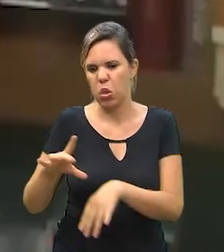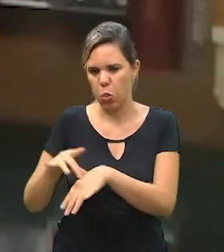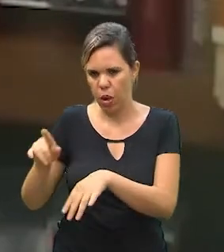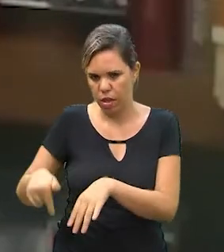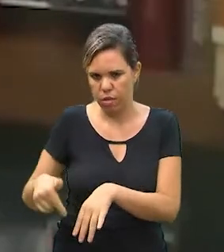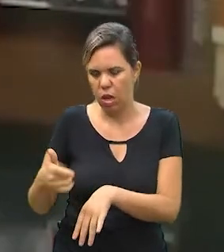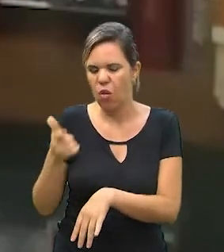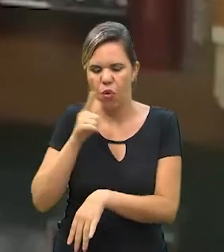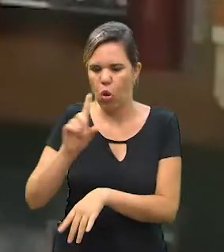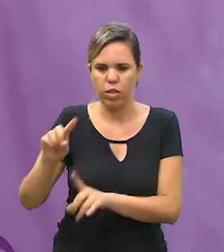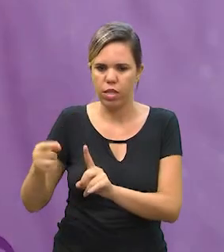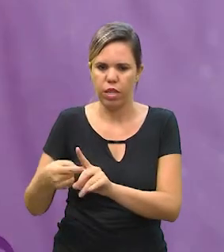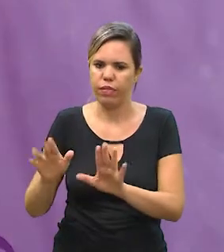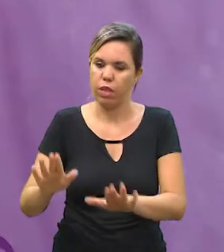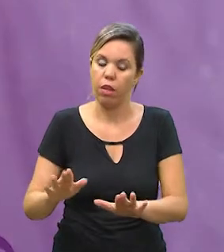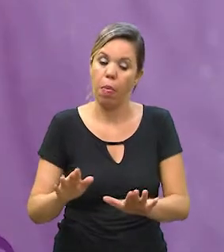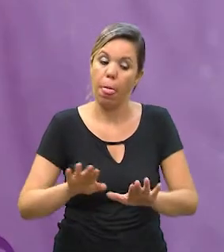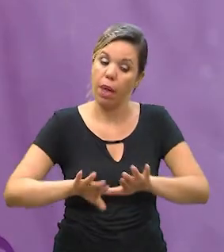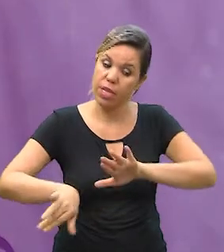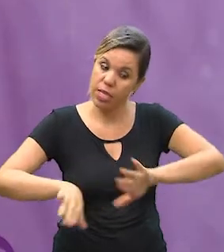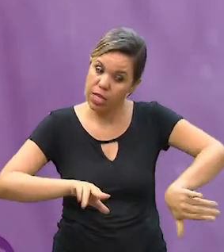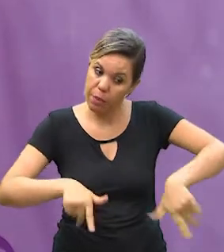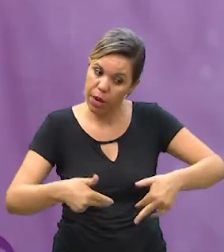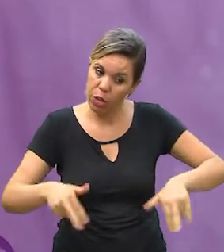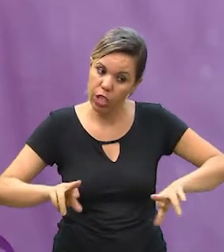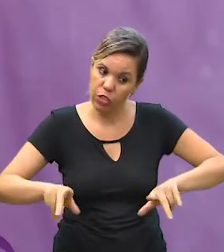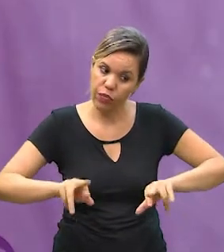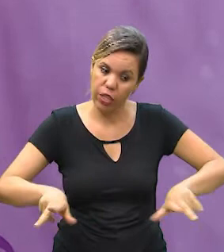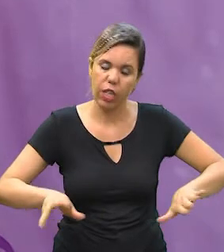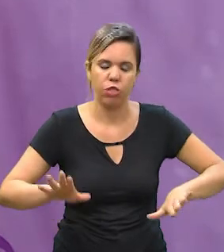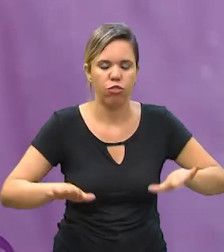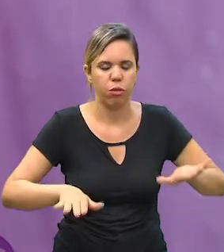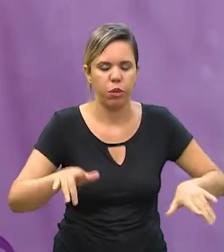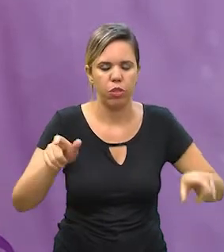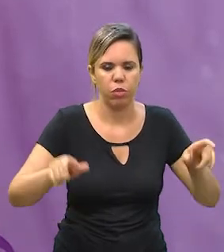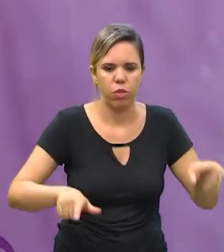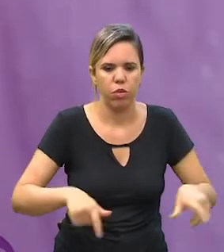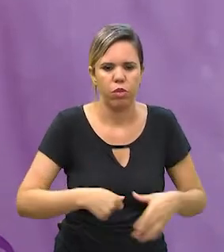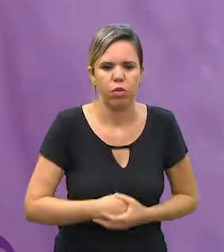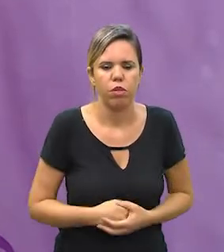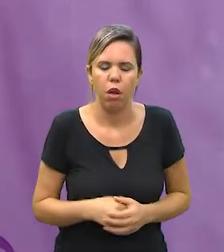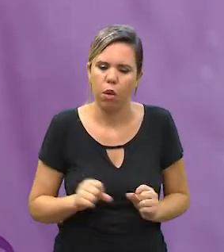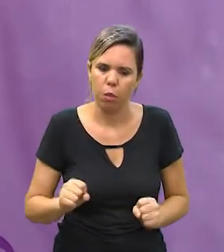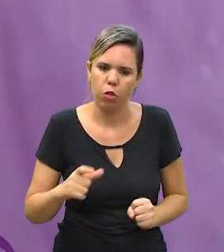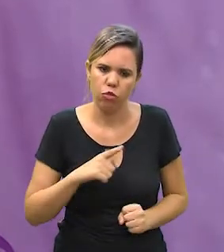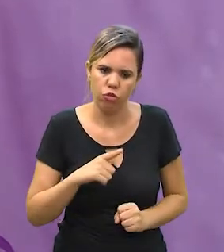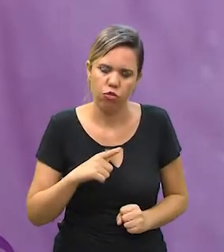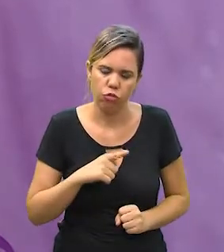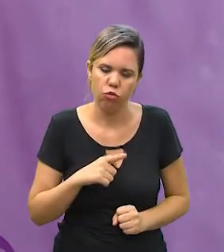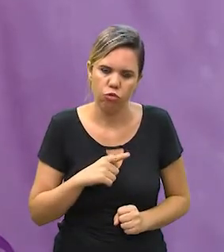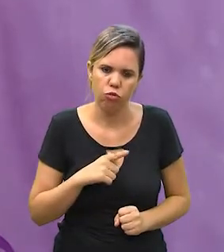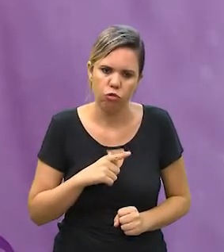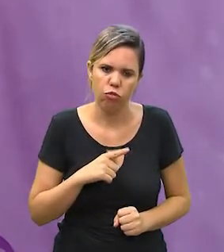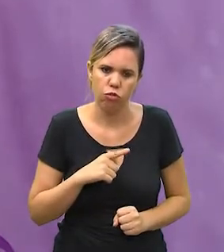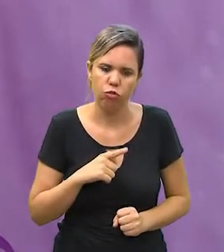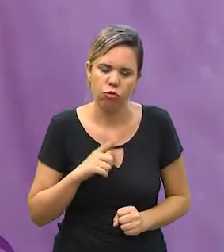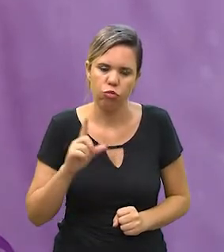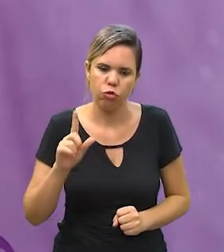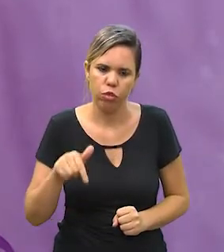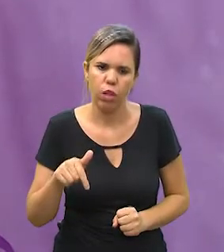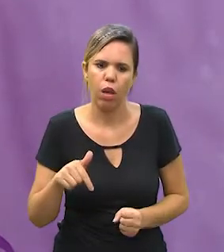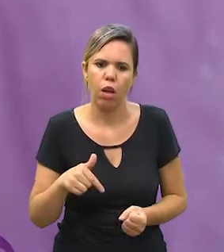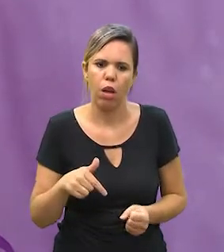Então, uma coisa é uma coisa, outra coisa é outra coisa. Mas pode ser realmente um fator